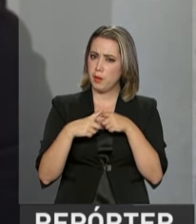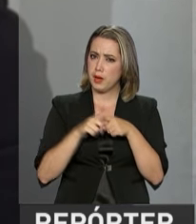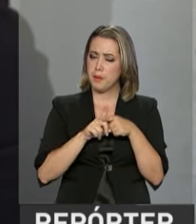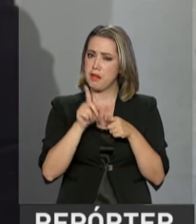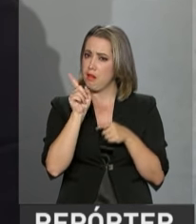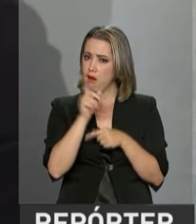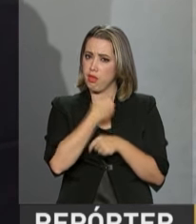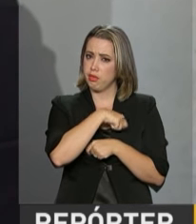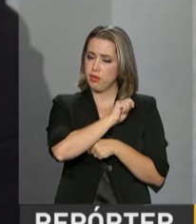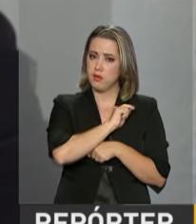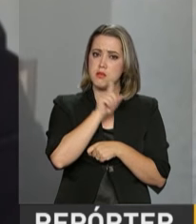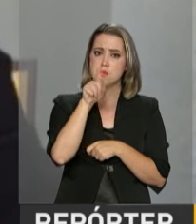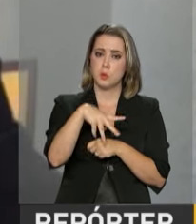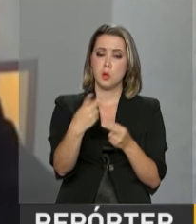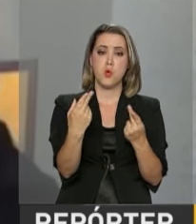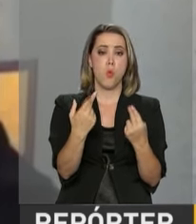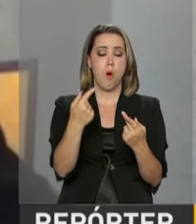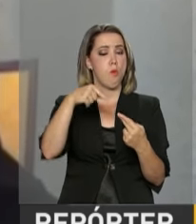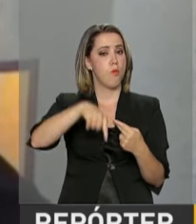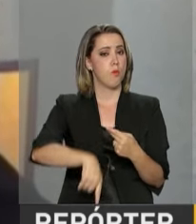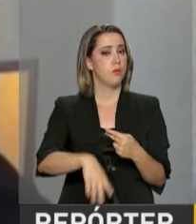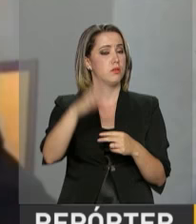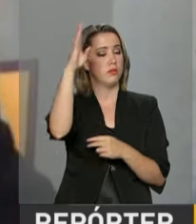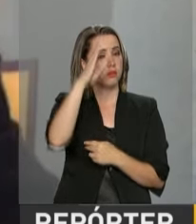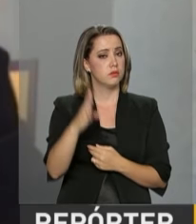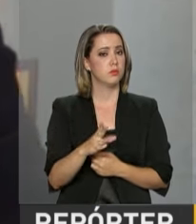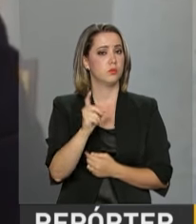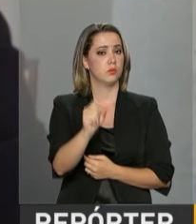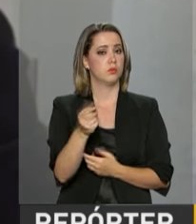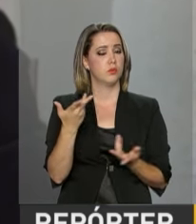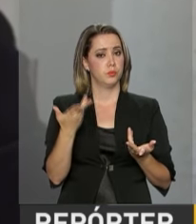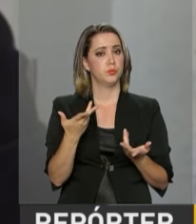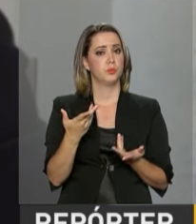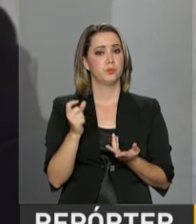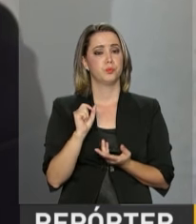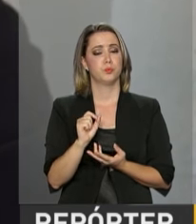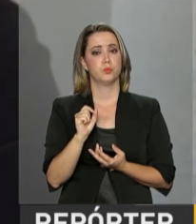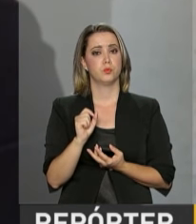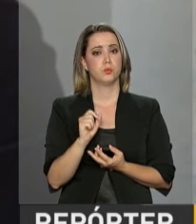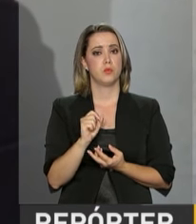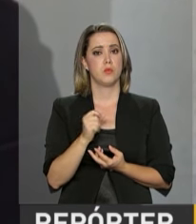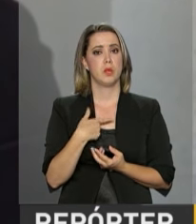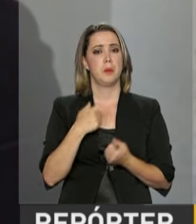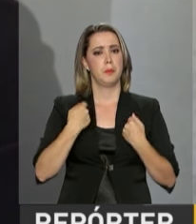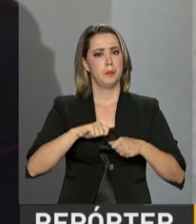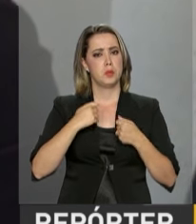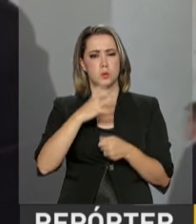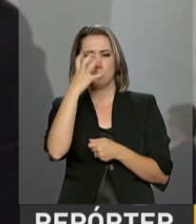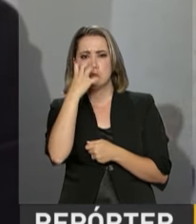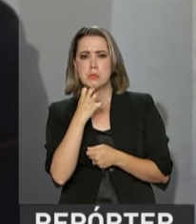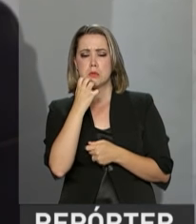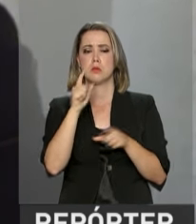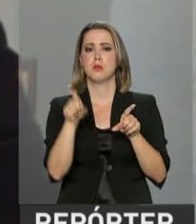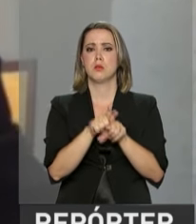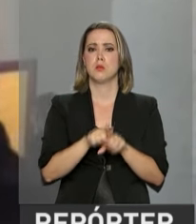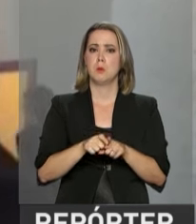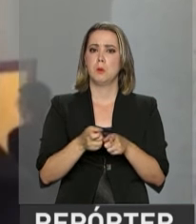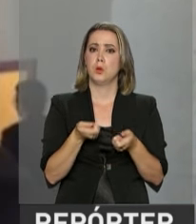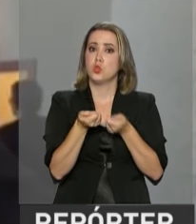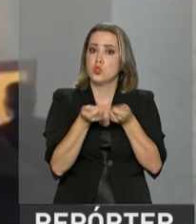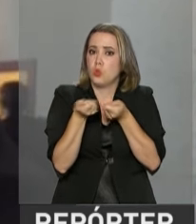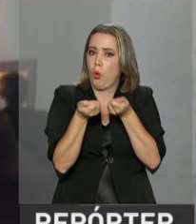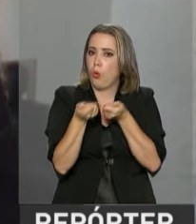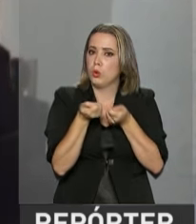muito próxima daquela que está sendo aqui no brasil hoje implantado muita austeridade muito rigor nas